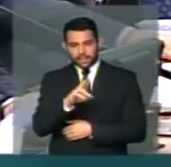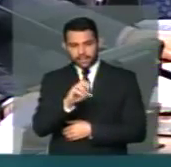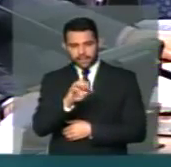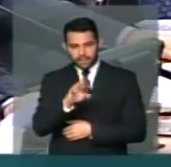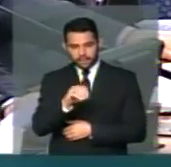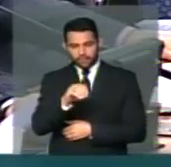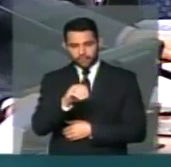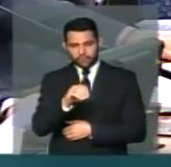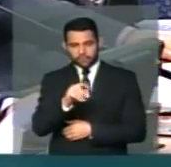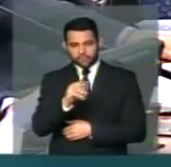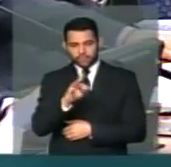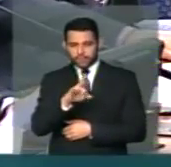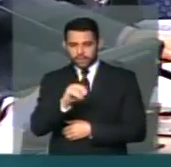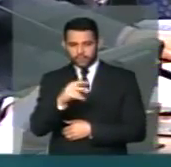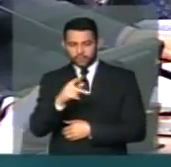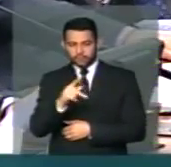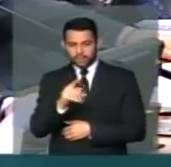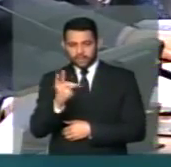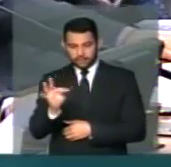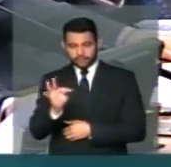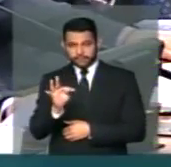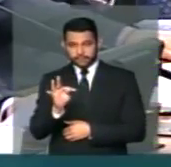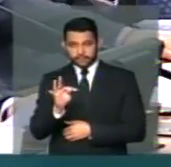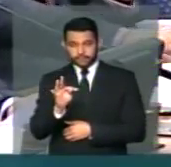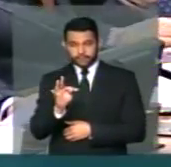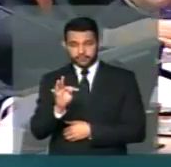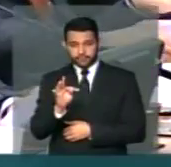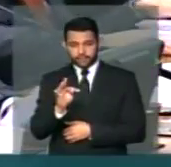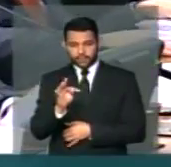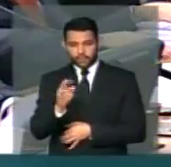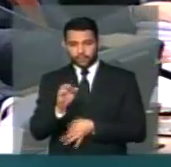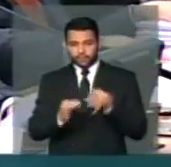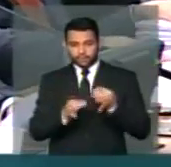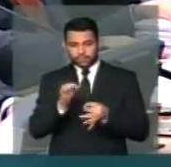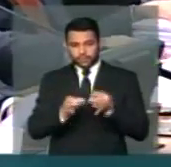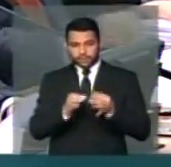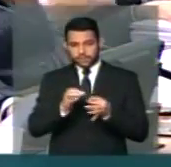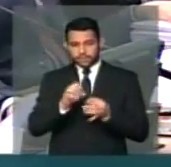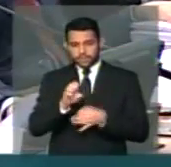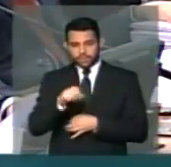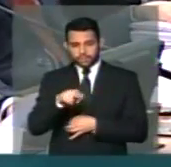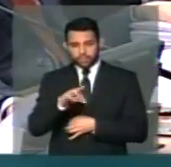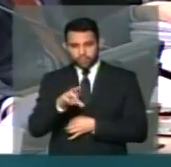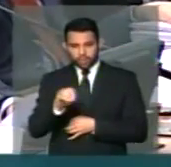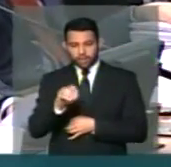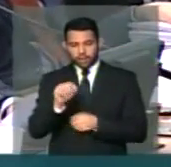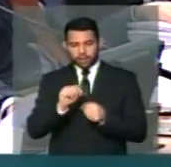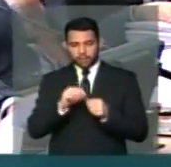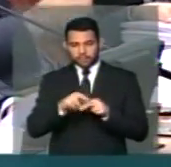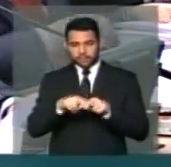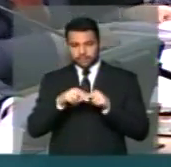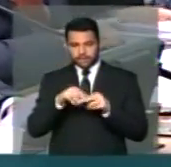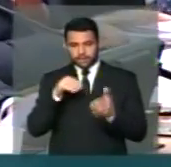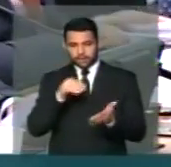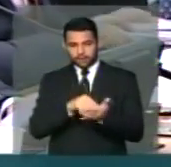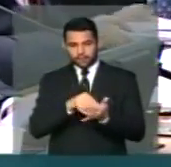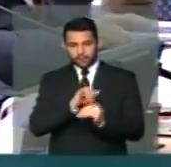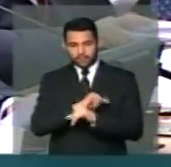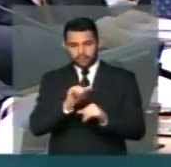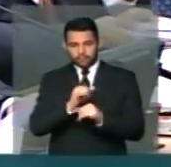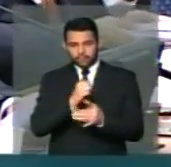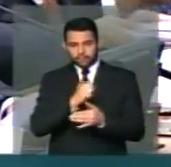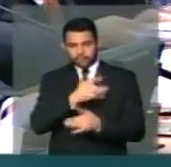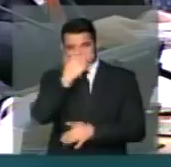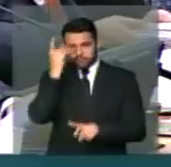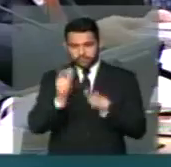tesoureiro do PT. O juiz da 13ª fase, Hélio Moro, que é o responsável pela investigação do esquema de corrupção, decretou a prisão